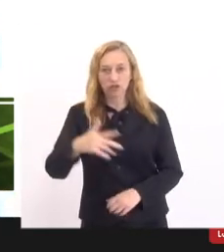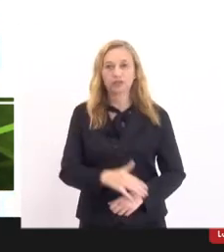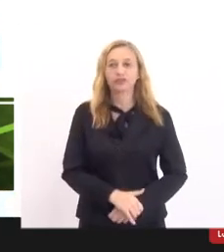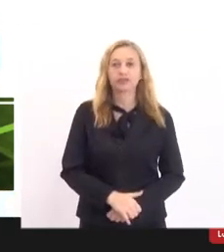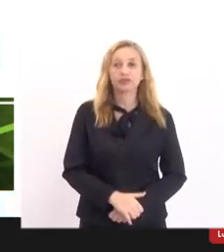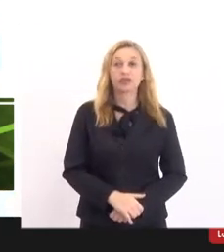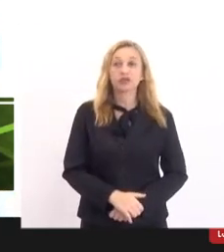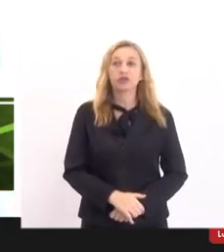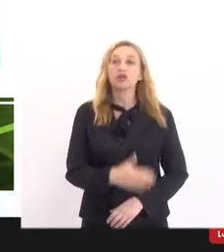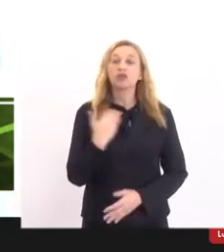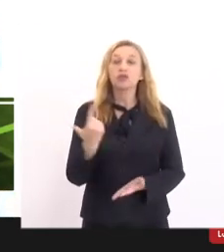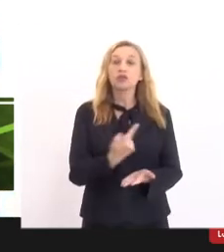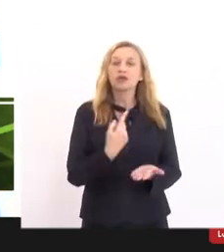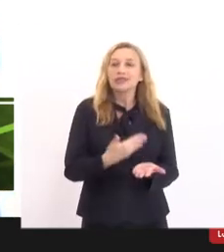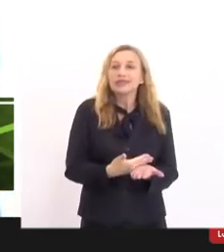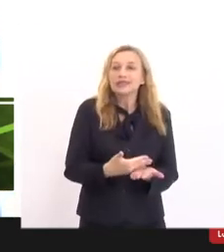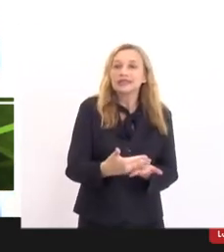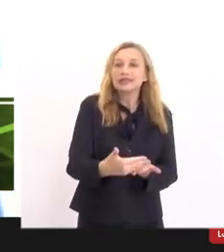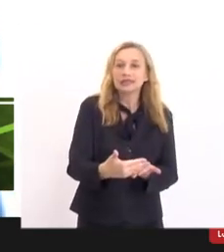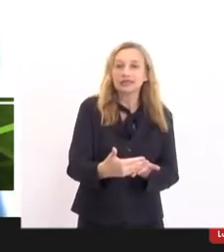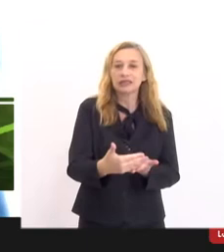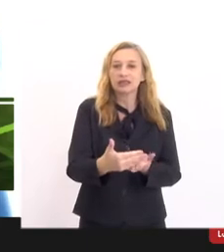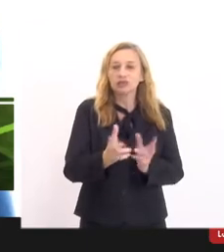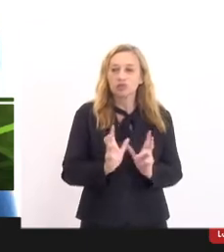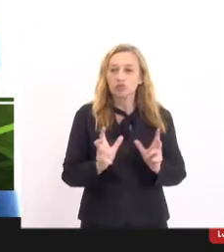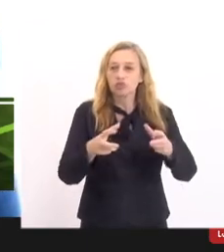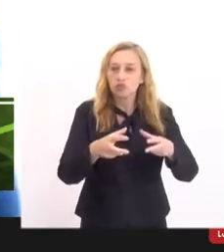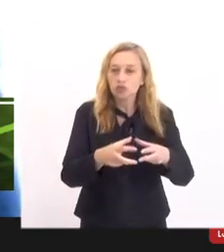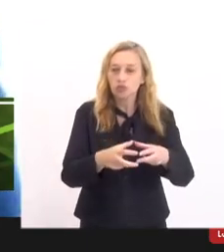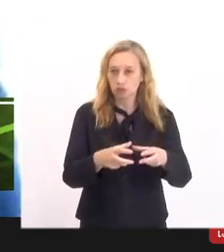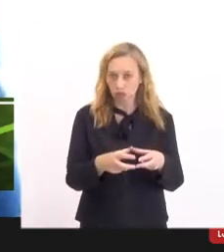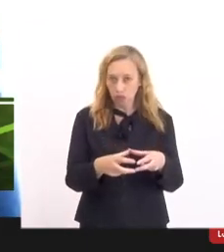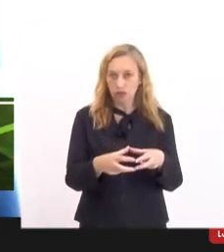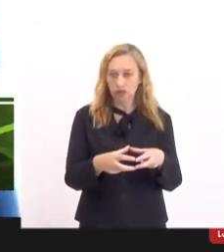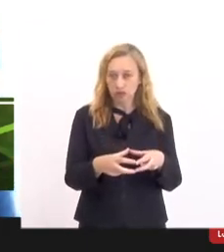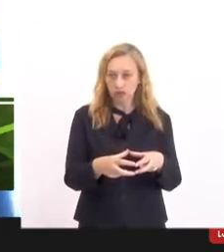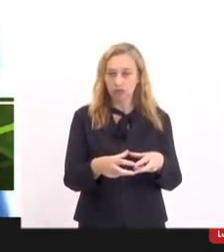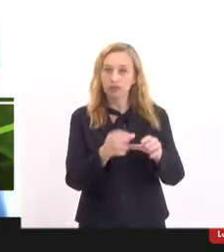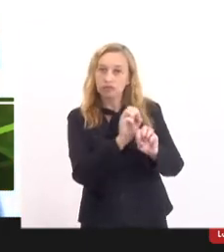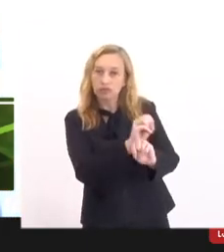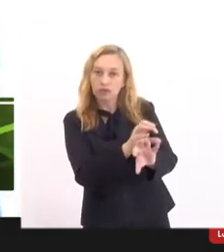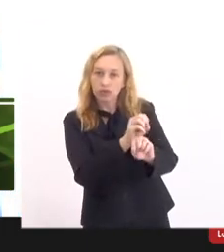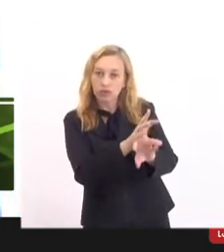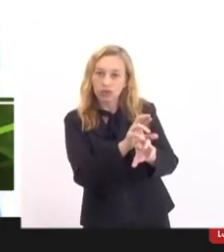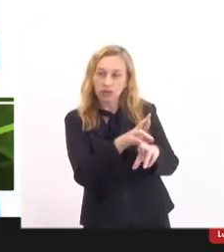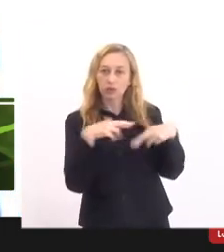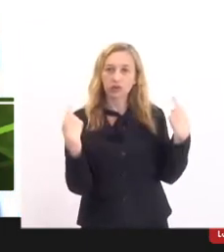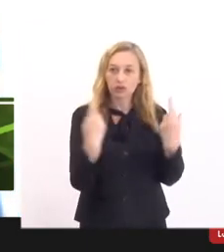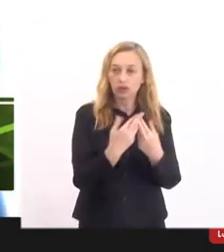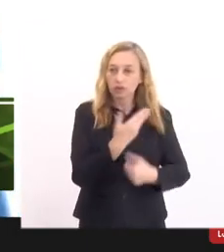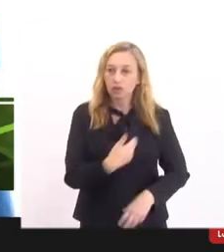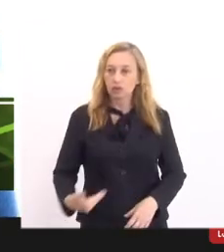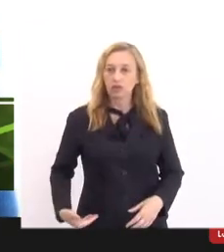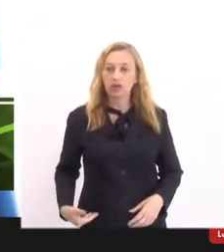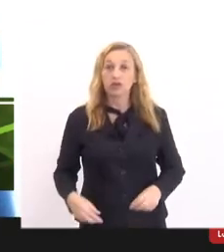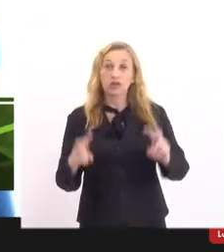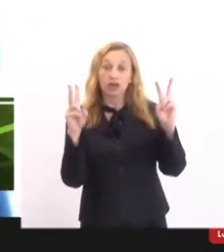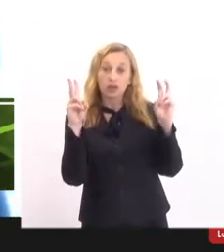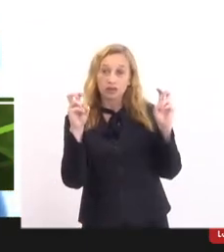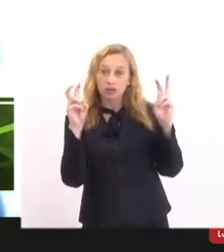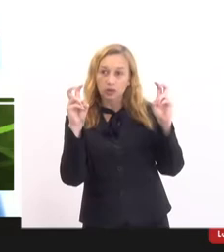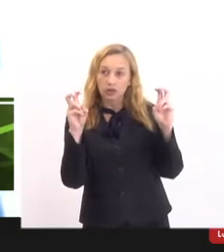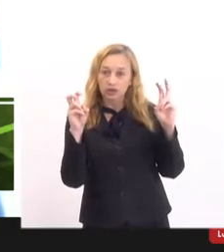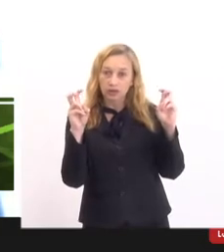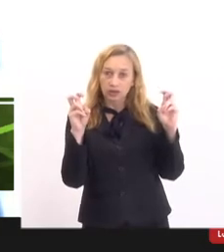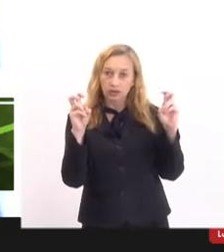a gente dá início à audiência pública da Comissão de Educação com o tema As condições sanitárias